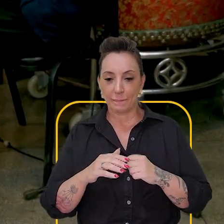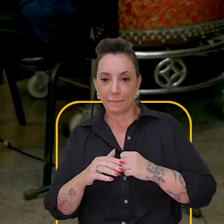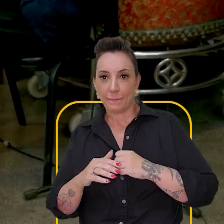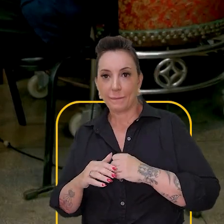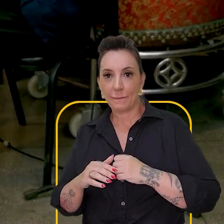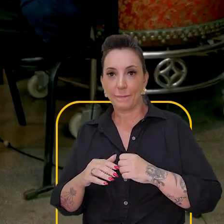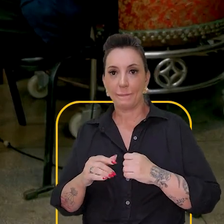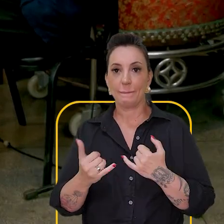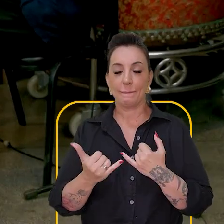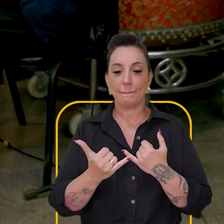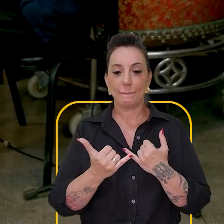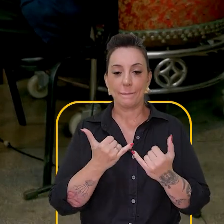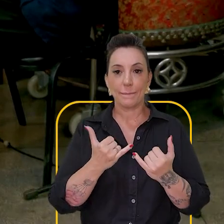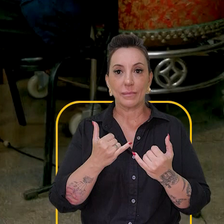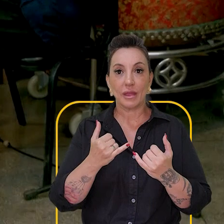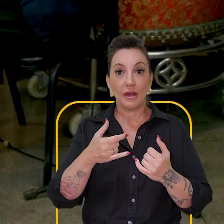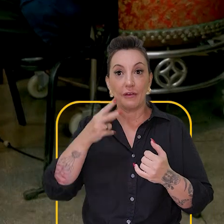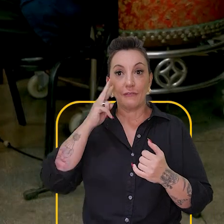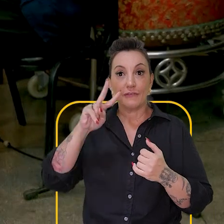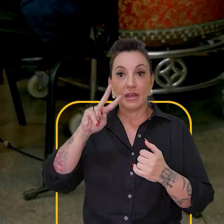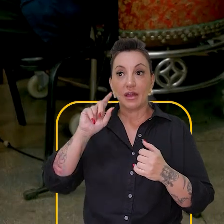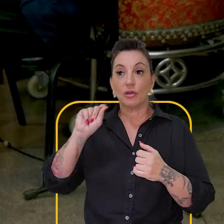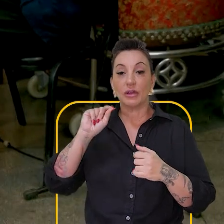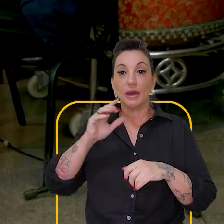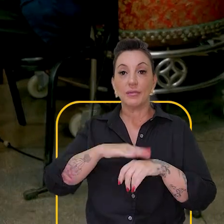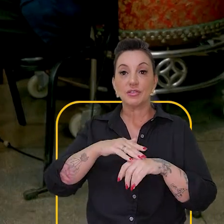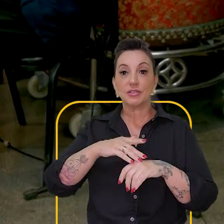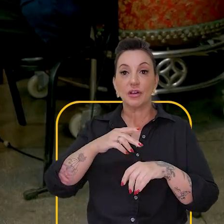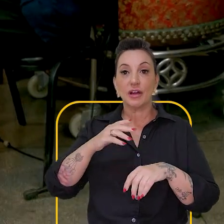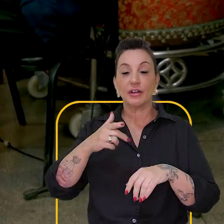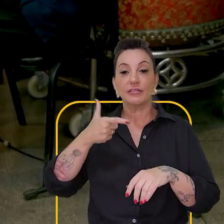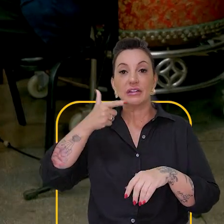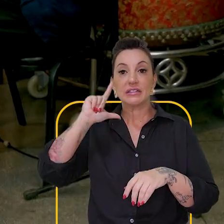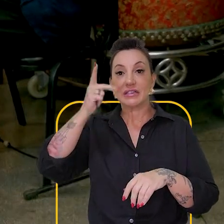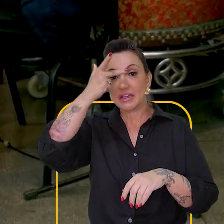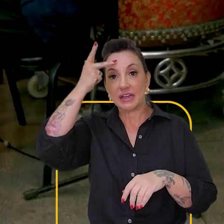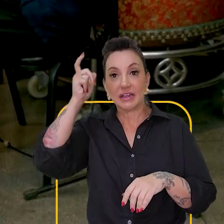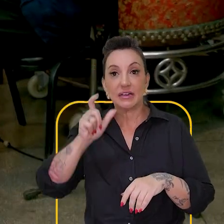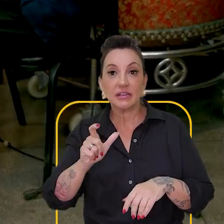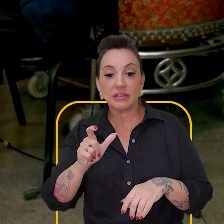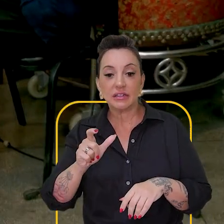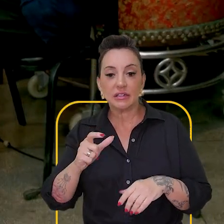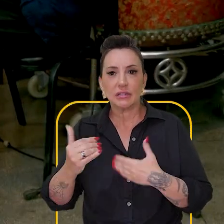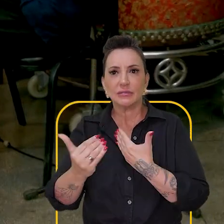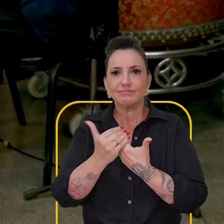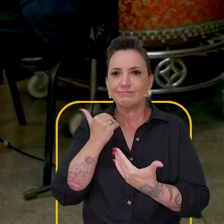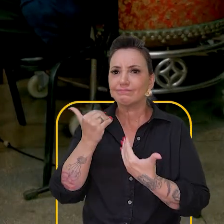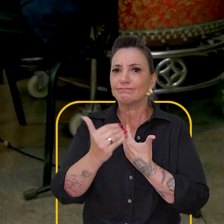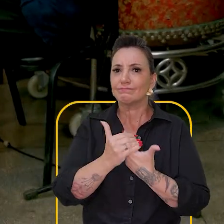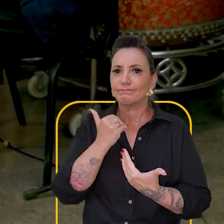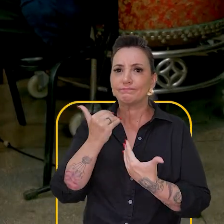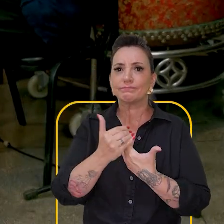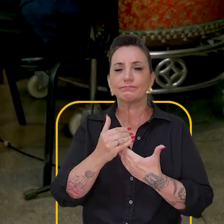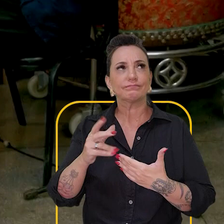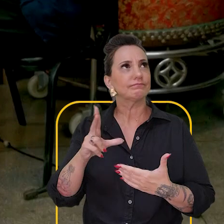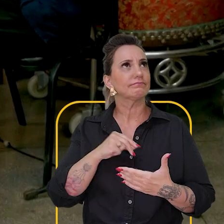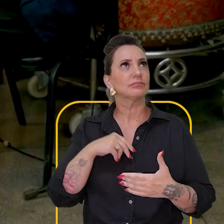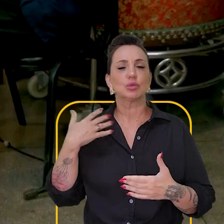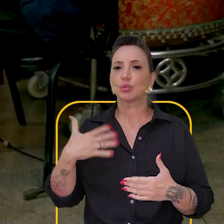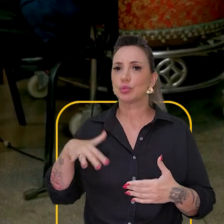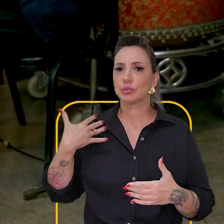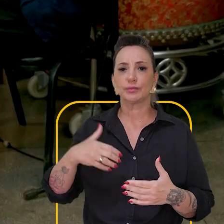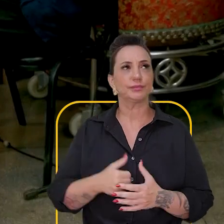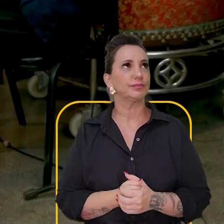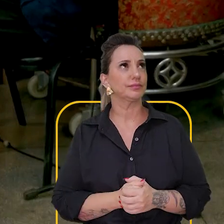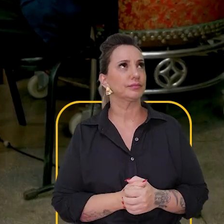me Nossa me ensinou muito então era uma coisa assim me abriu novos horizontes Uhum